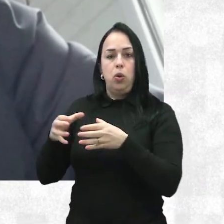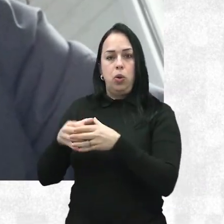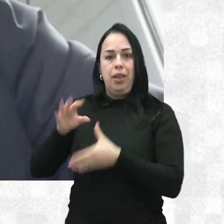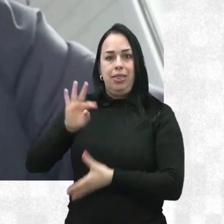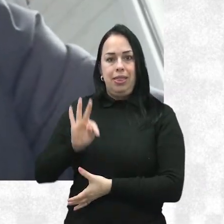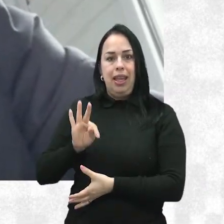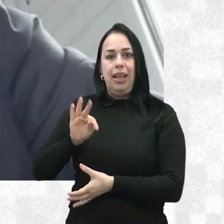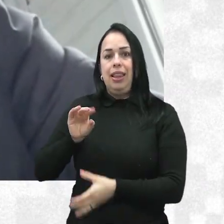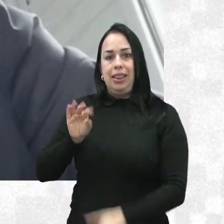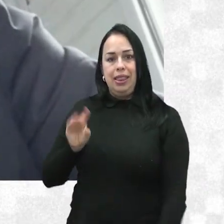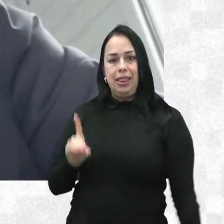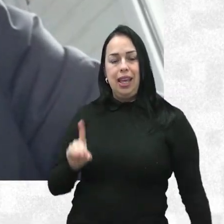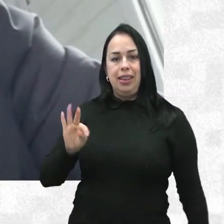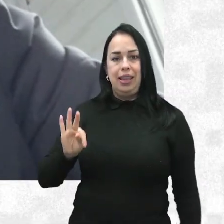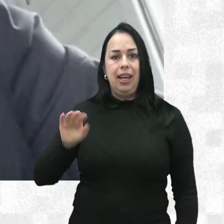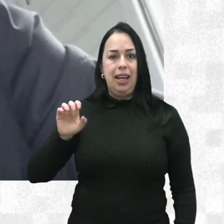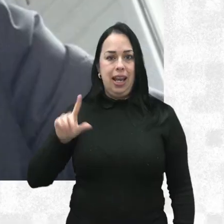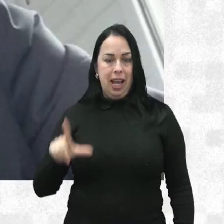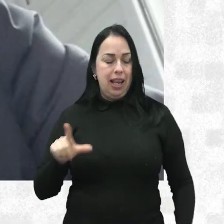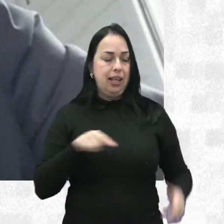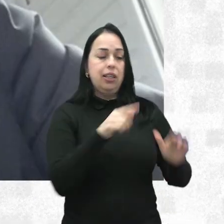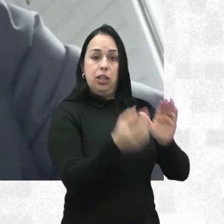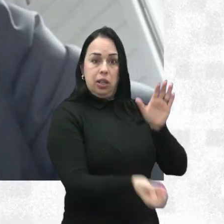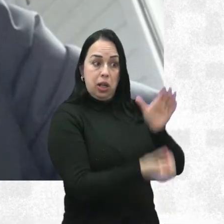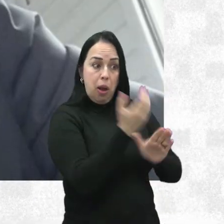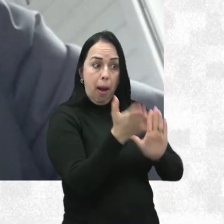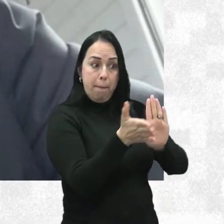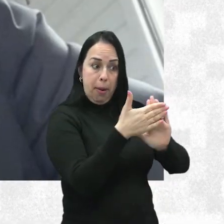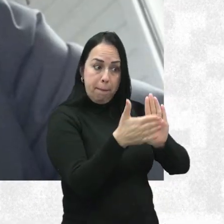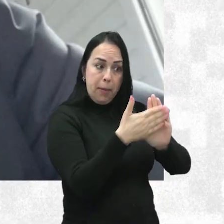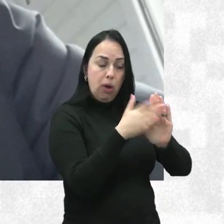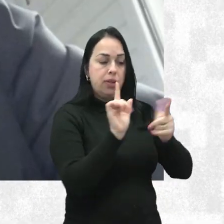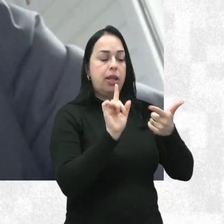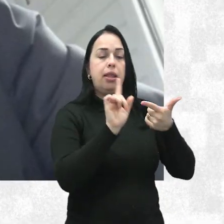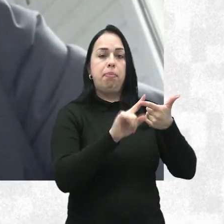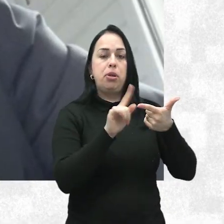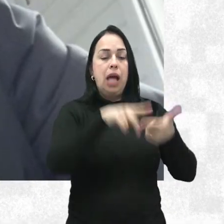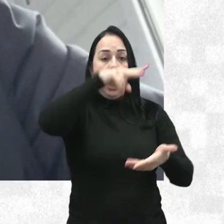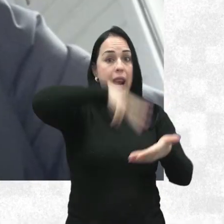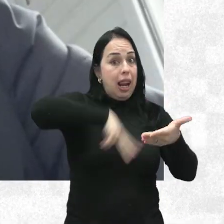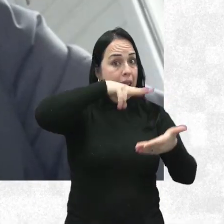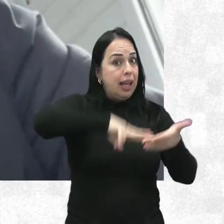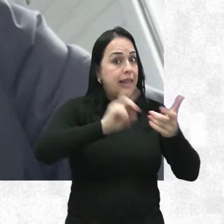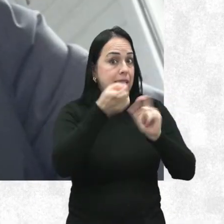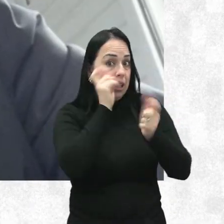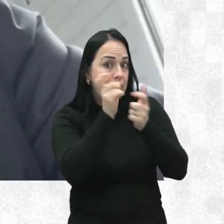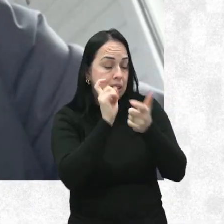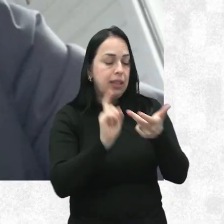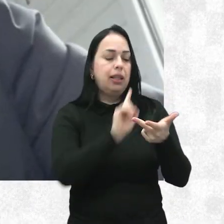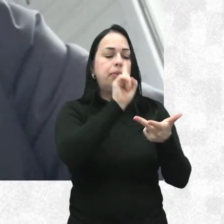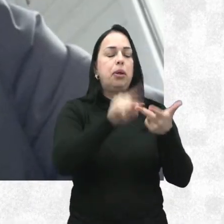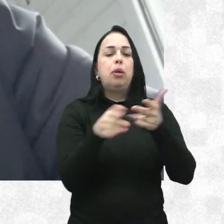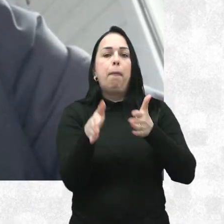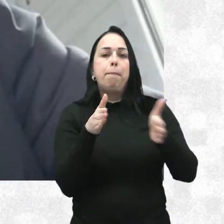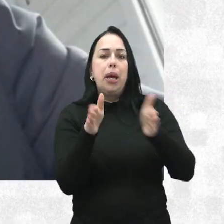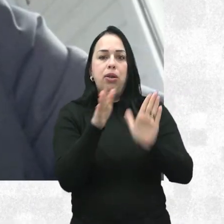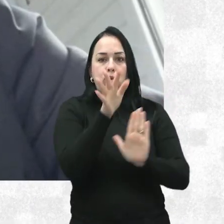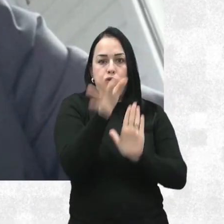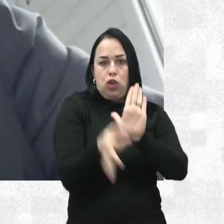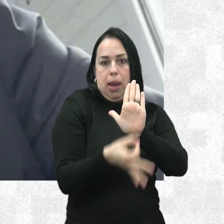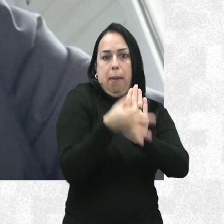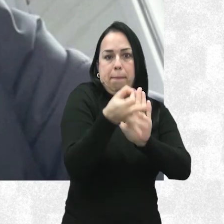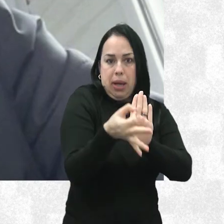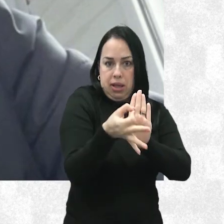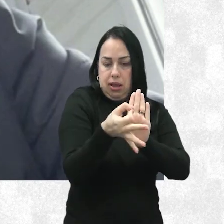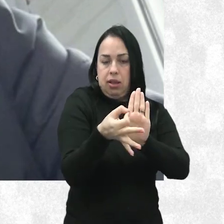né? A propositura, aí nós acompanhamos depois a leitura em sessão, né? Depois ele tem o prazo de emendas, então